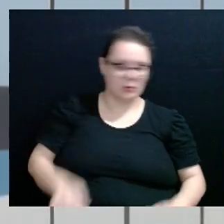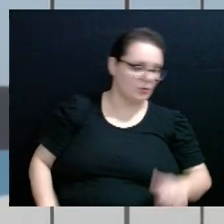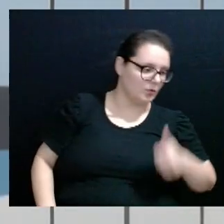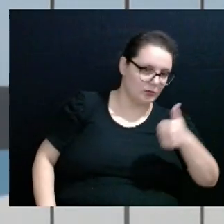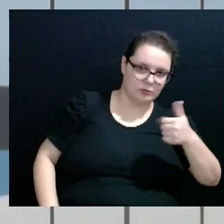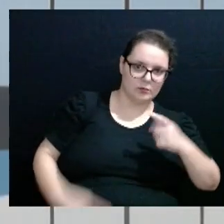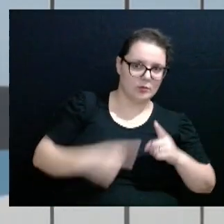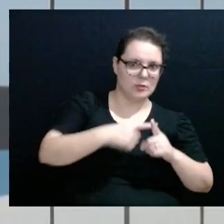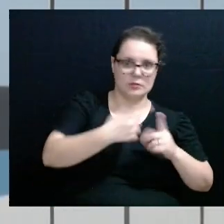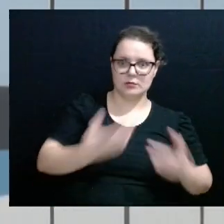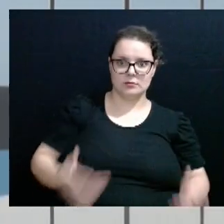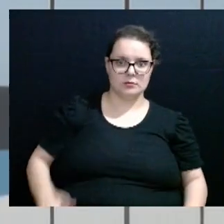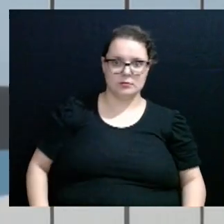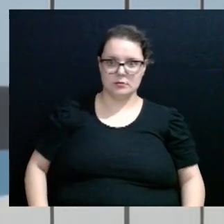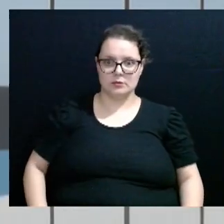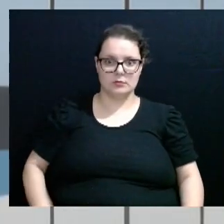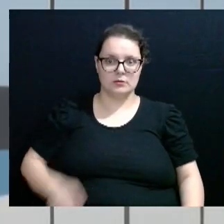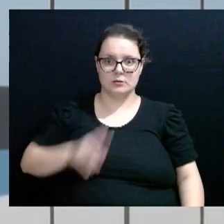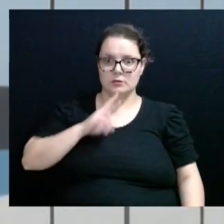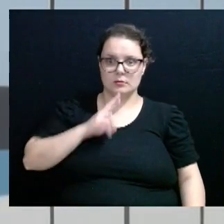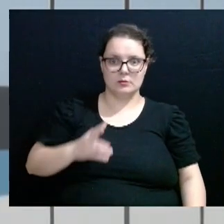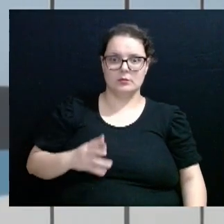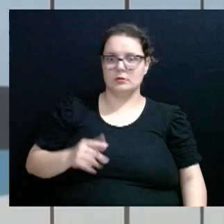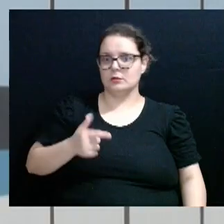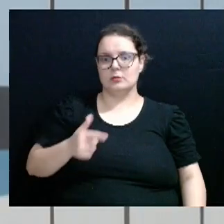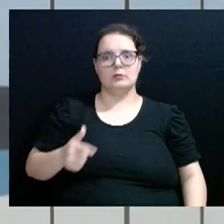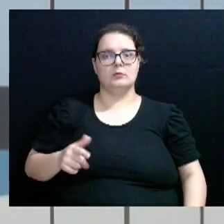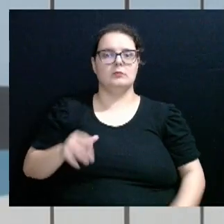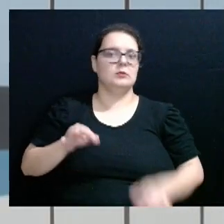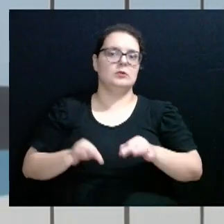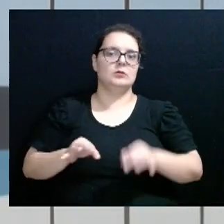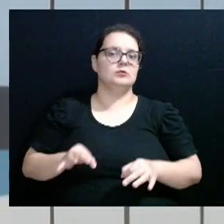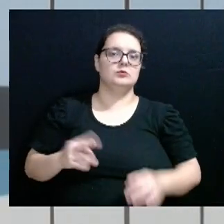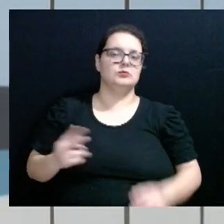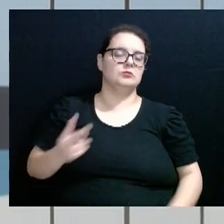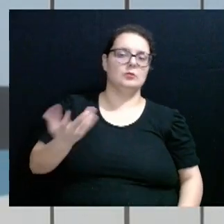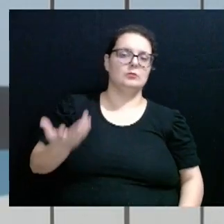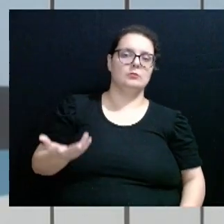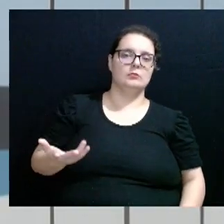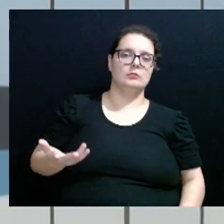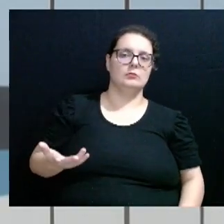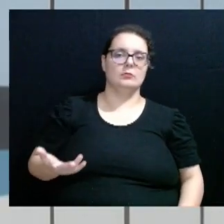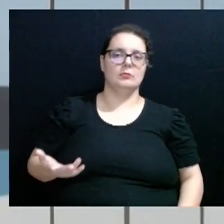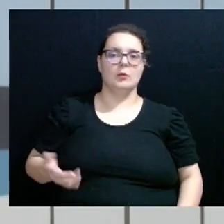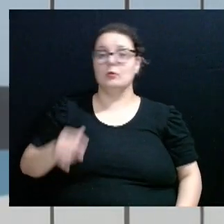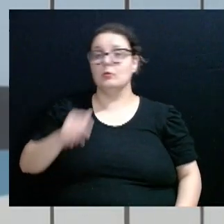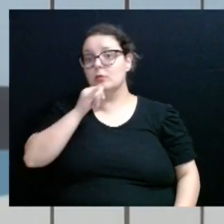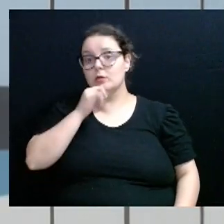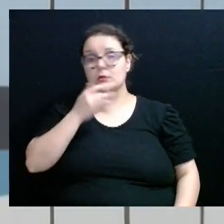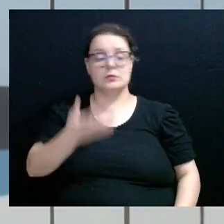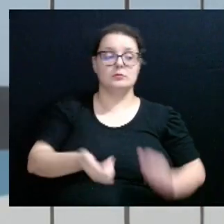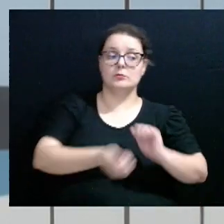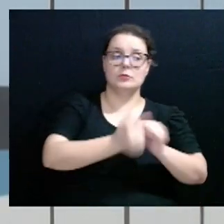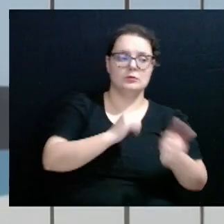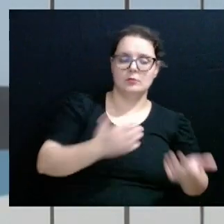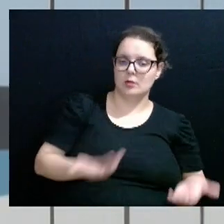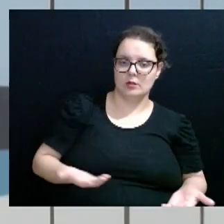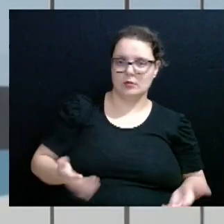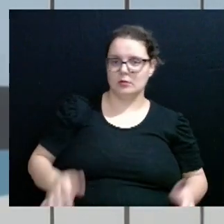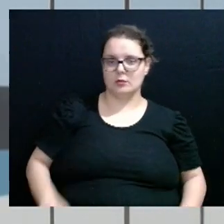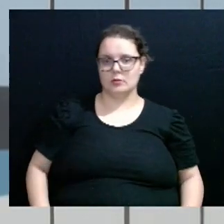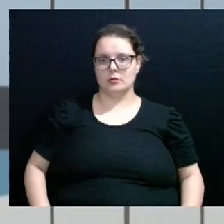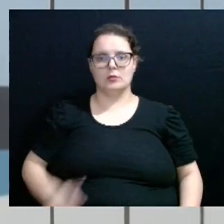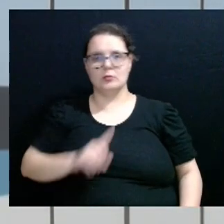resposta é sempre fazer juízo de valor a um projeto de lei qualquer. Ou, por exemplo, no esporte, a gente não discute